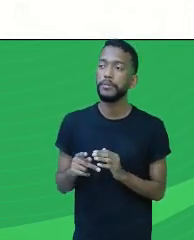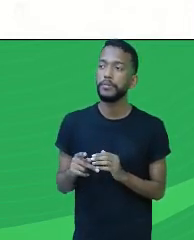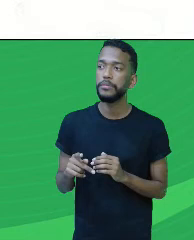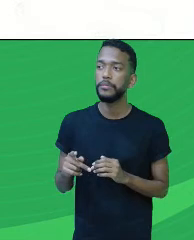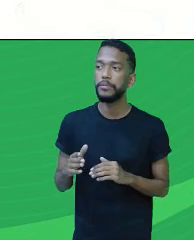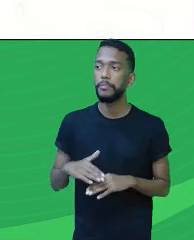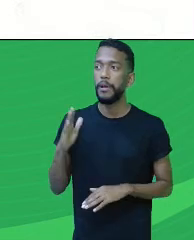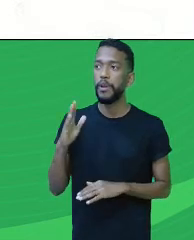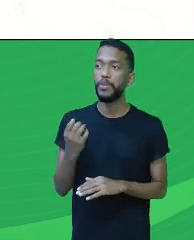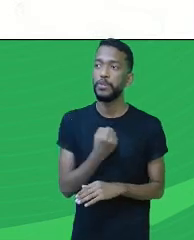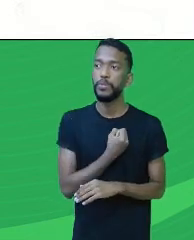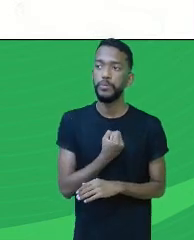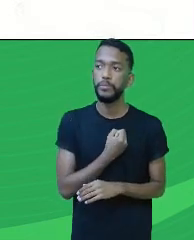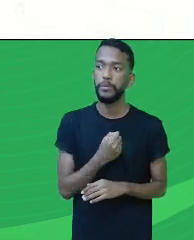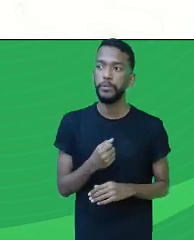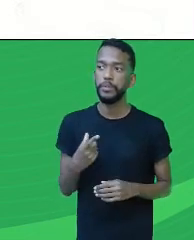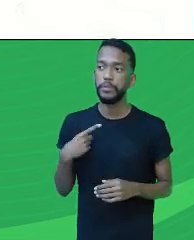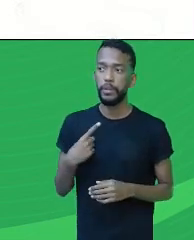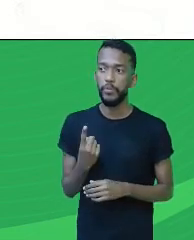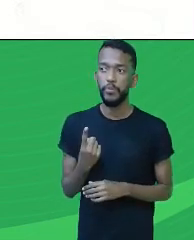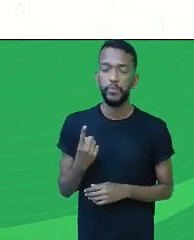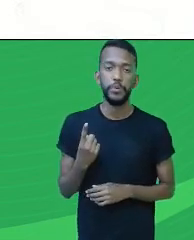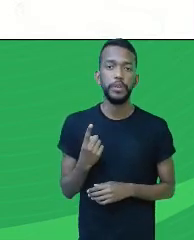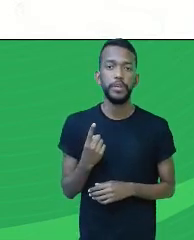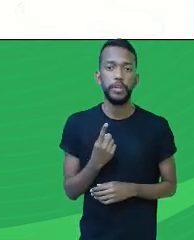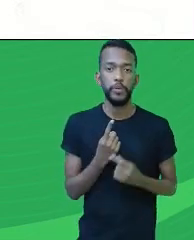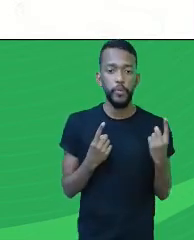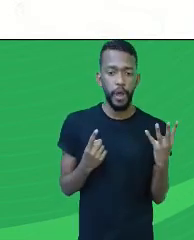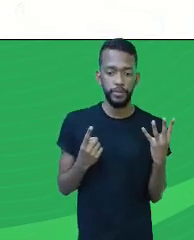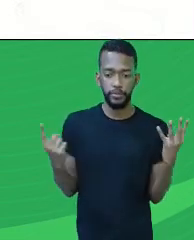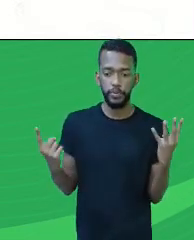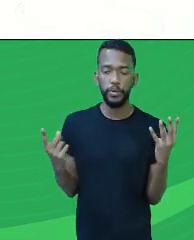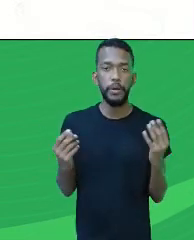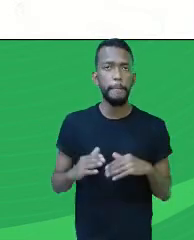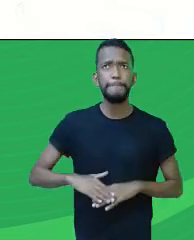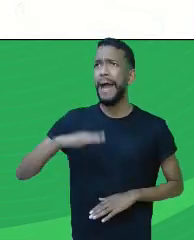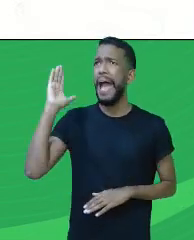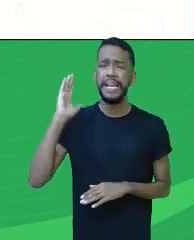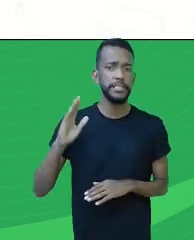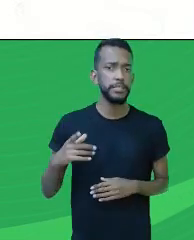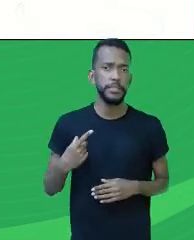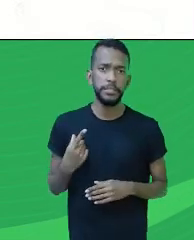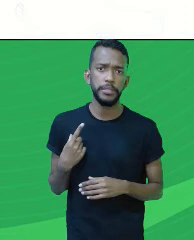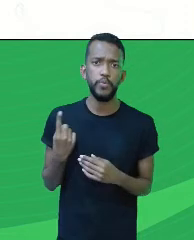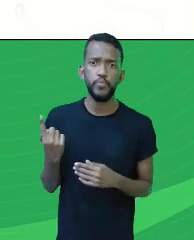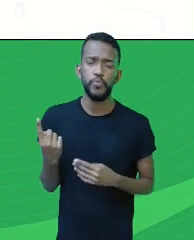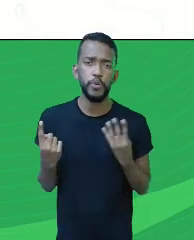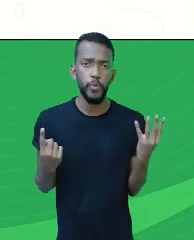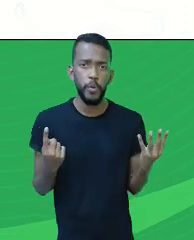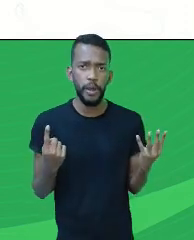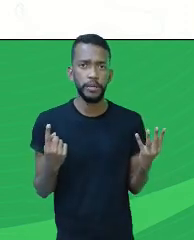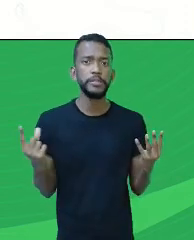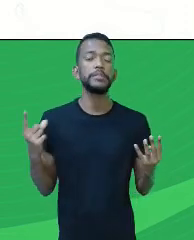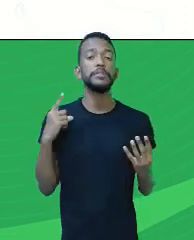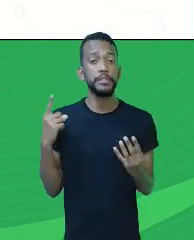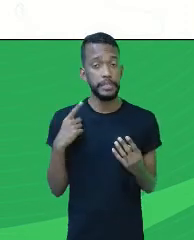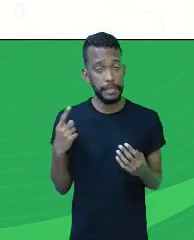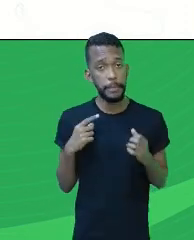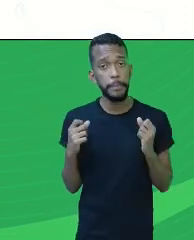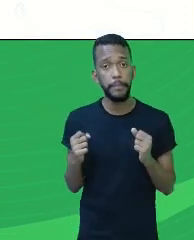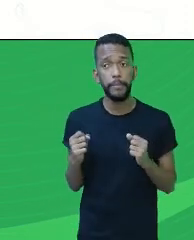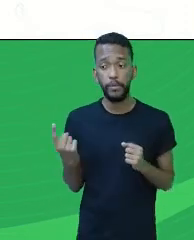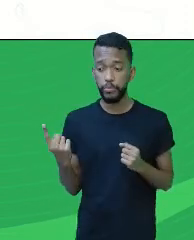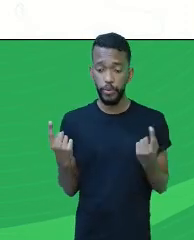o maior número formado por algarismos 1 e 4. Você tem um algarismo 1 e tem um algarismo